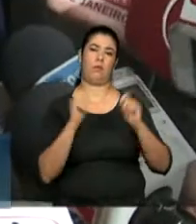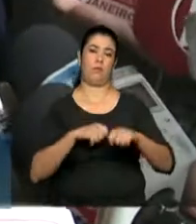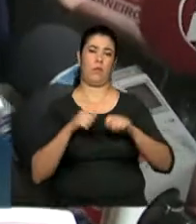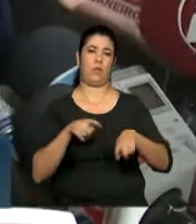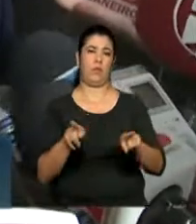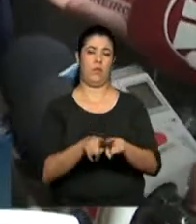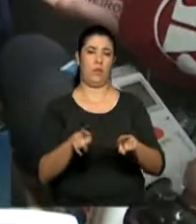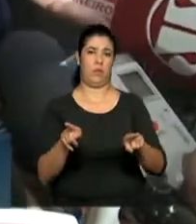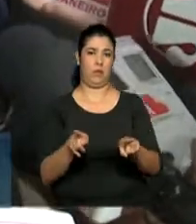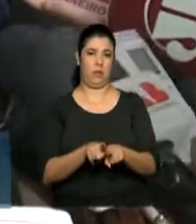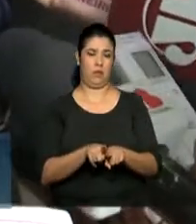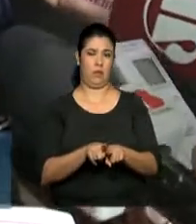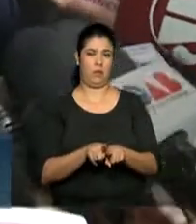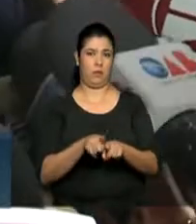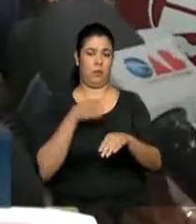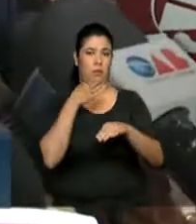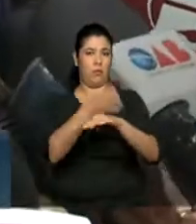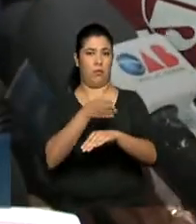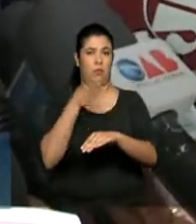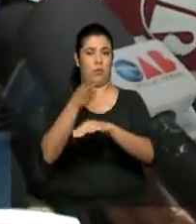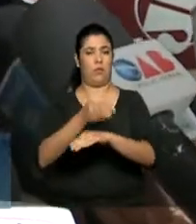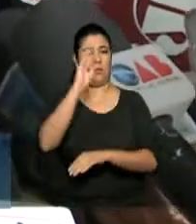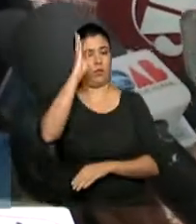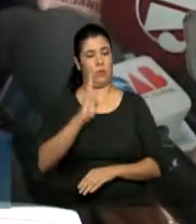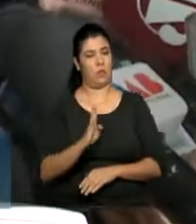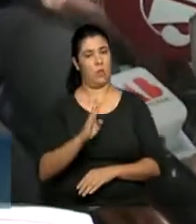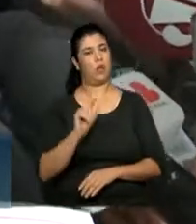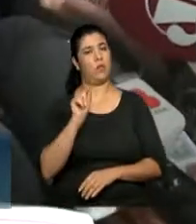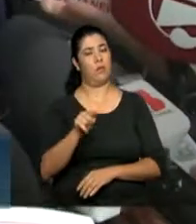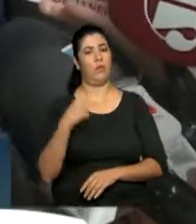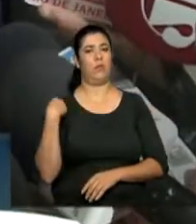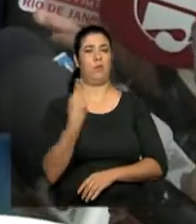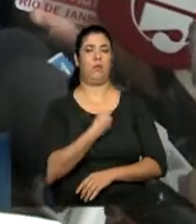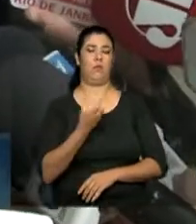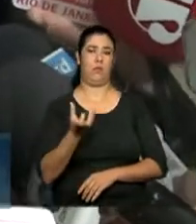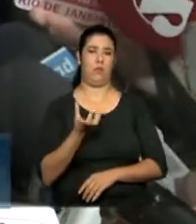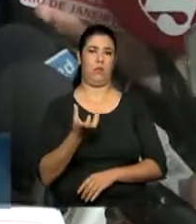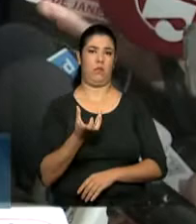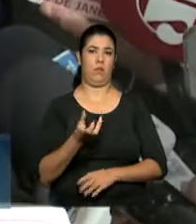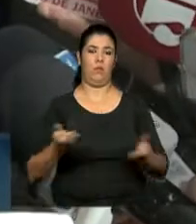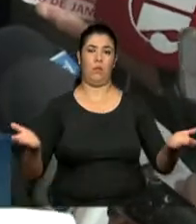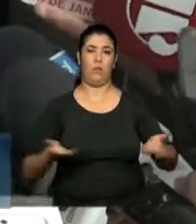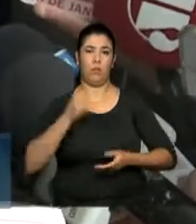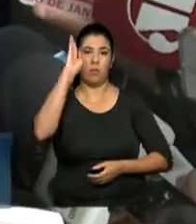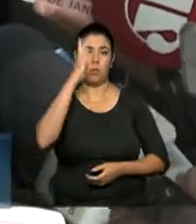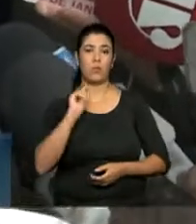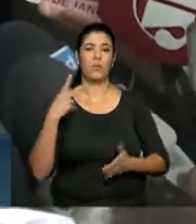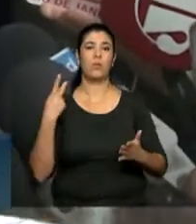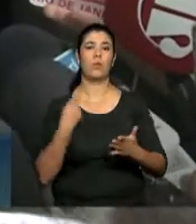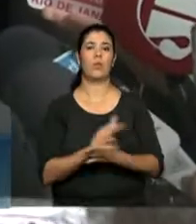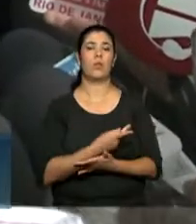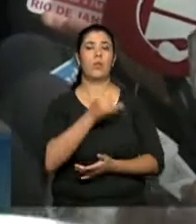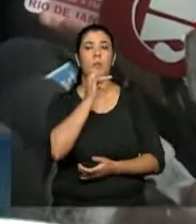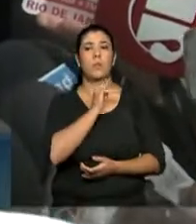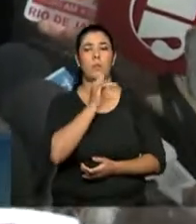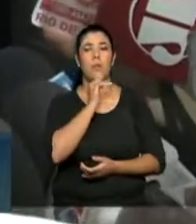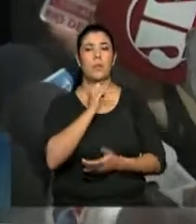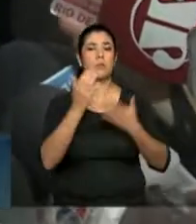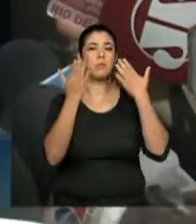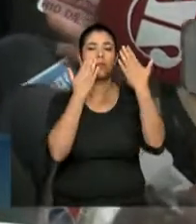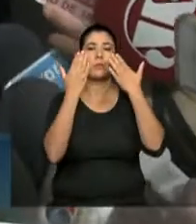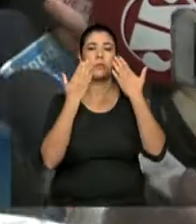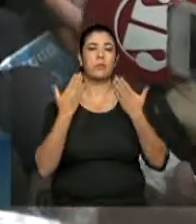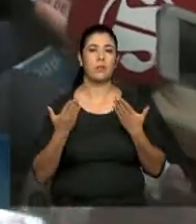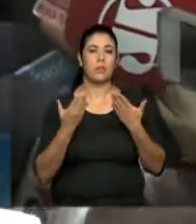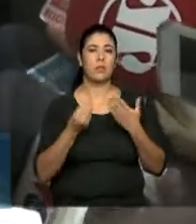de empreender no Brasil. É isso que nós queremos. Hoje, o que está no nosso, vamos dizer assim, no